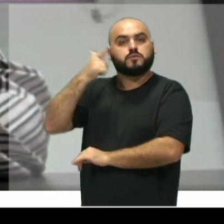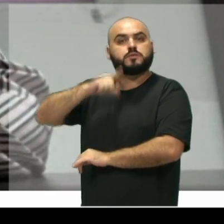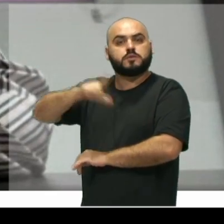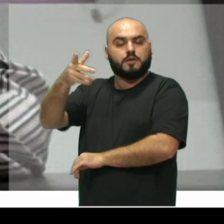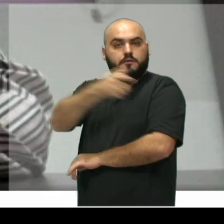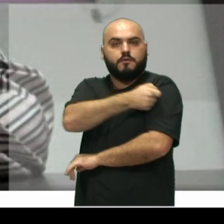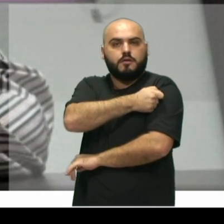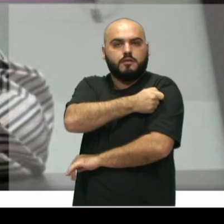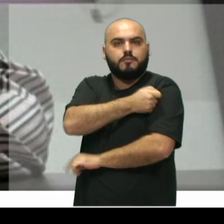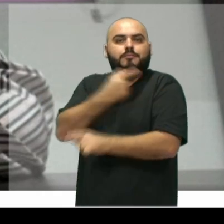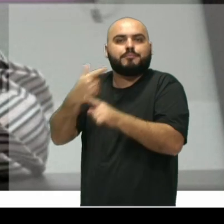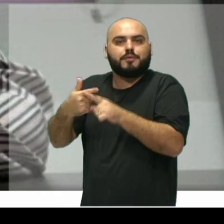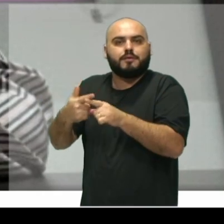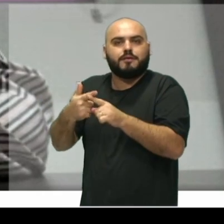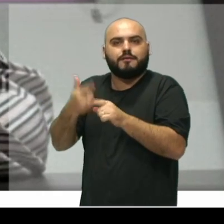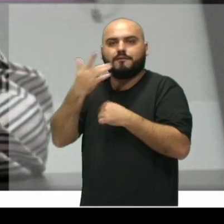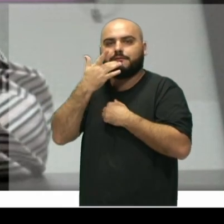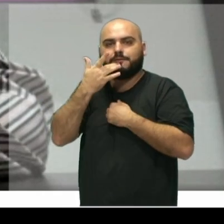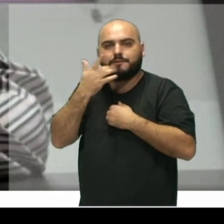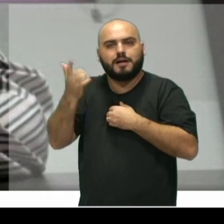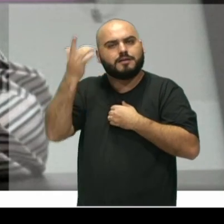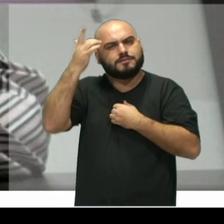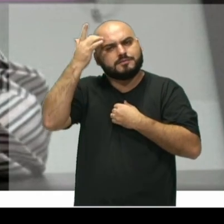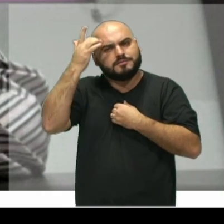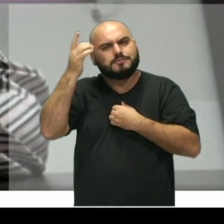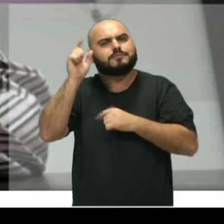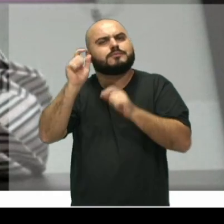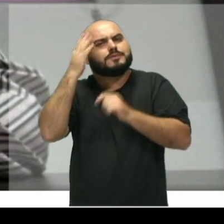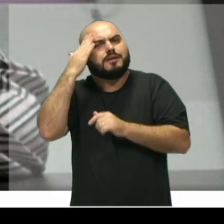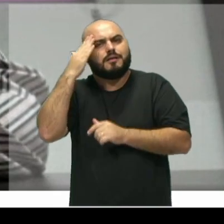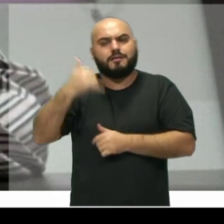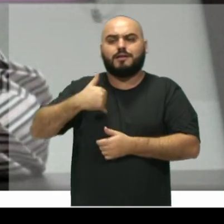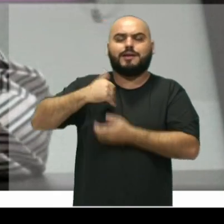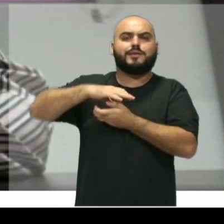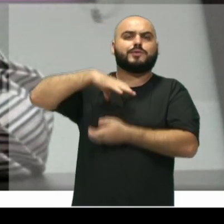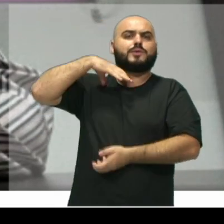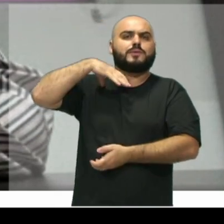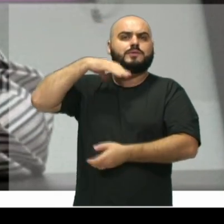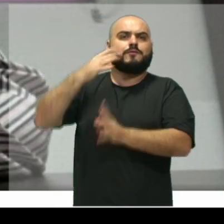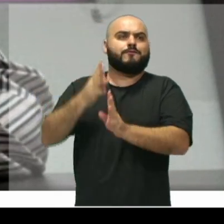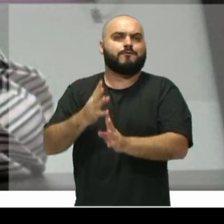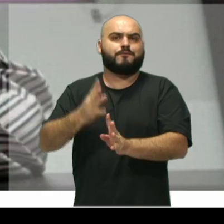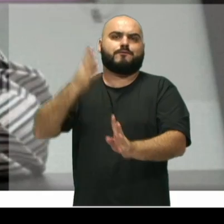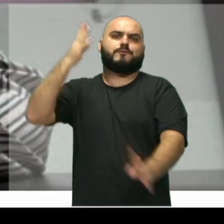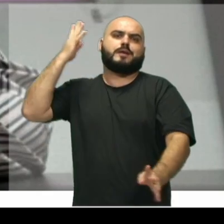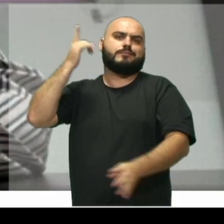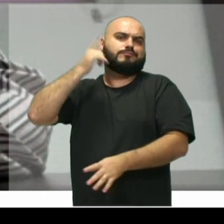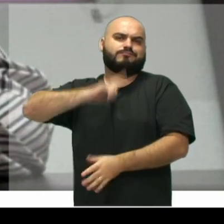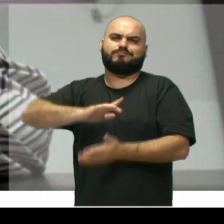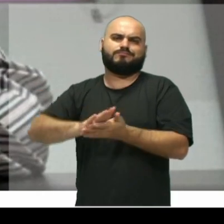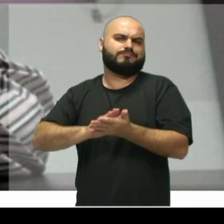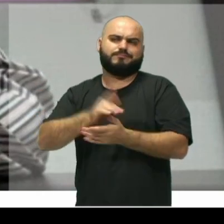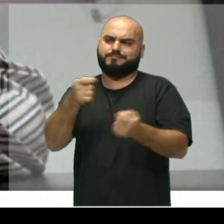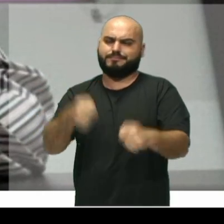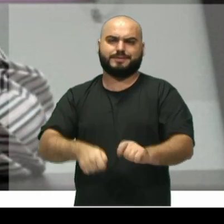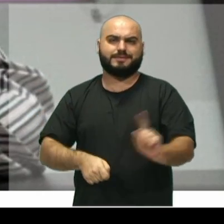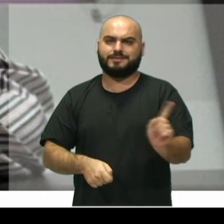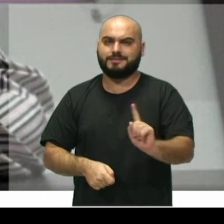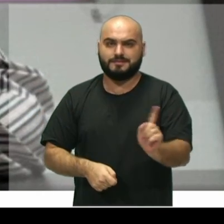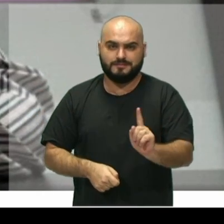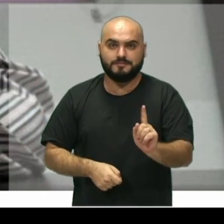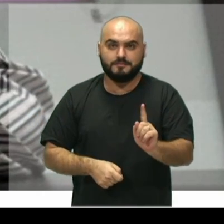facilite para o nosso cidadão, para o idoso, não pegar fila, não ter que ficar muito tempo, talvez, em contato, e ela, de alguma forma, já está